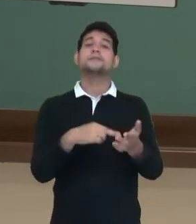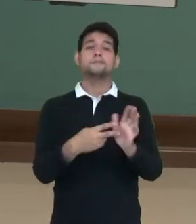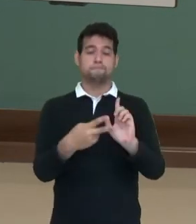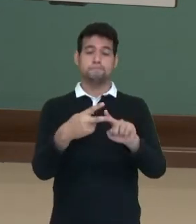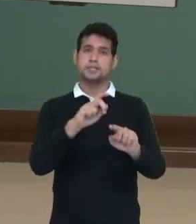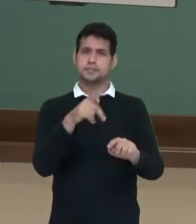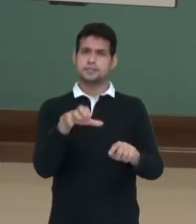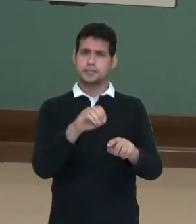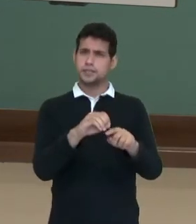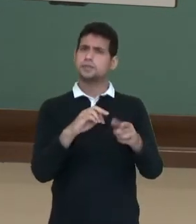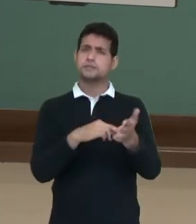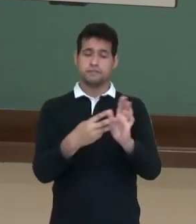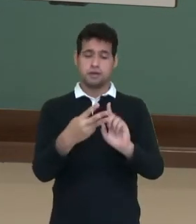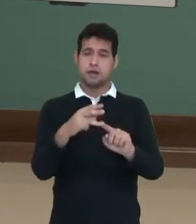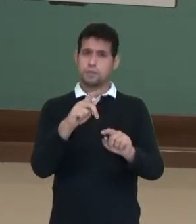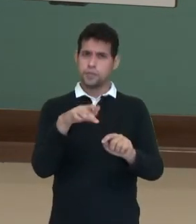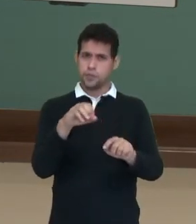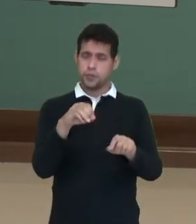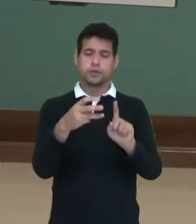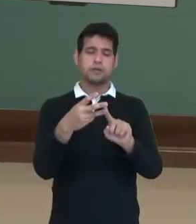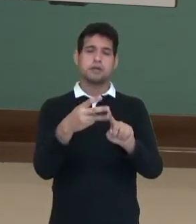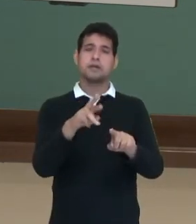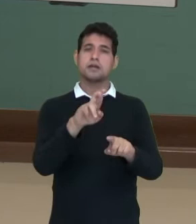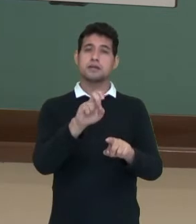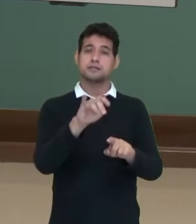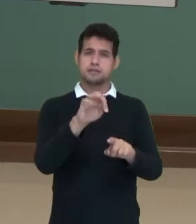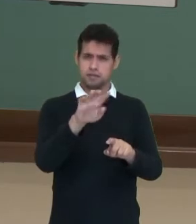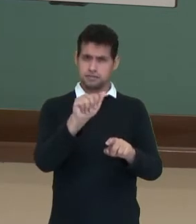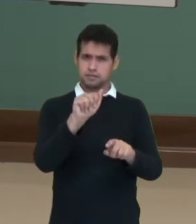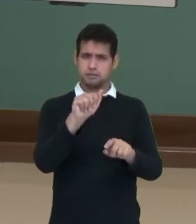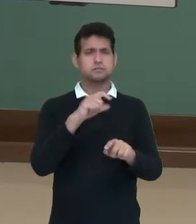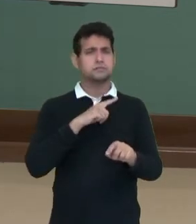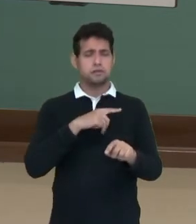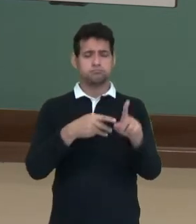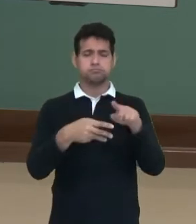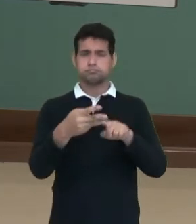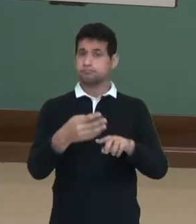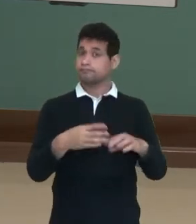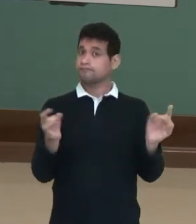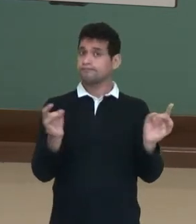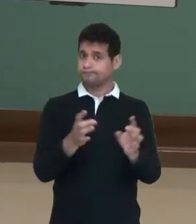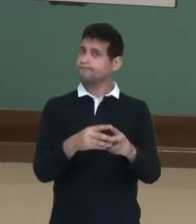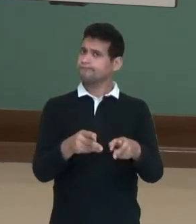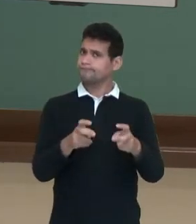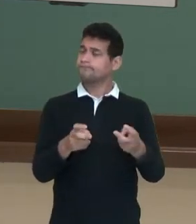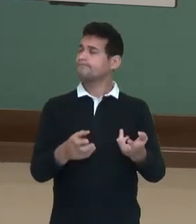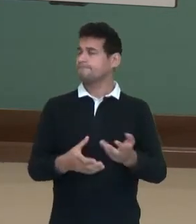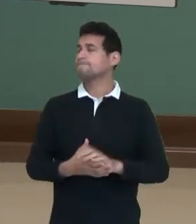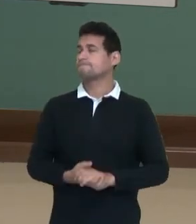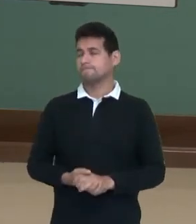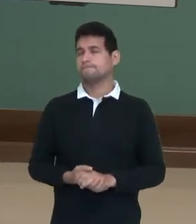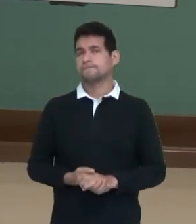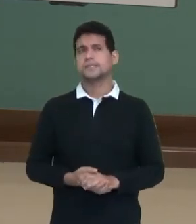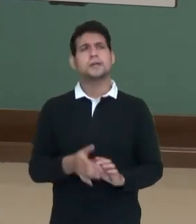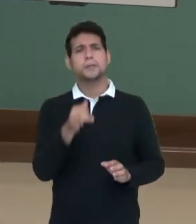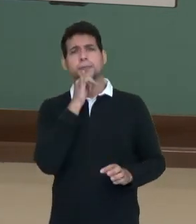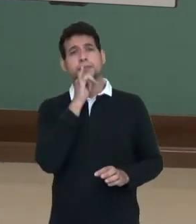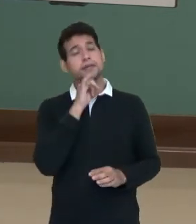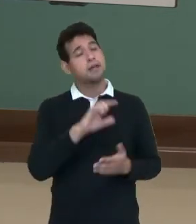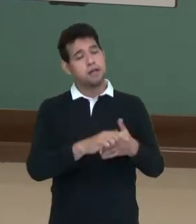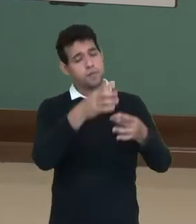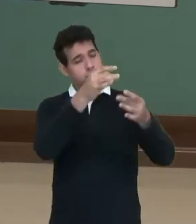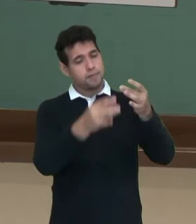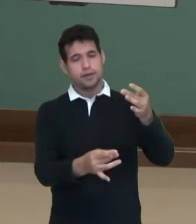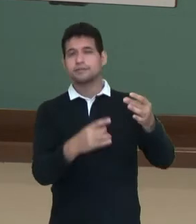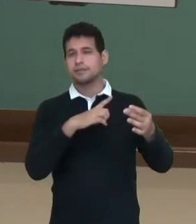ação, ponto de apoio, né, o ponto de ação, né, e o ponto de resistência. Então, são os